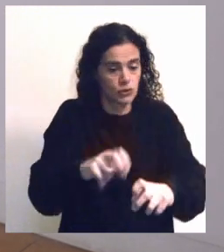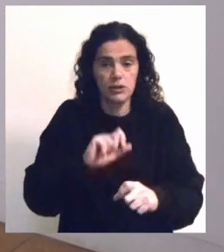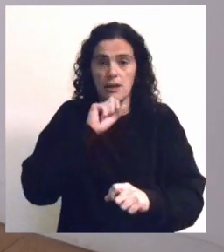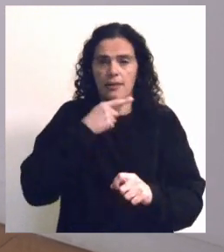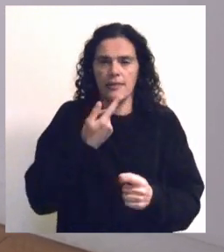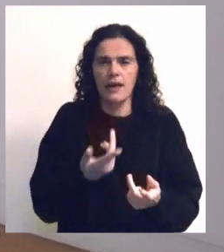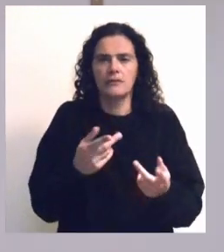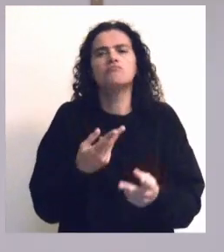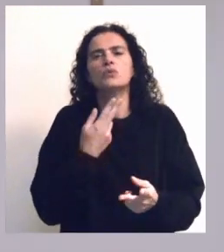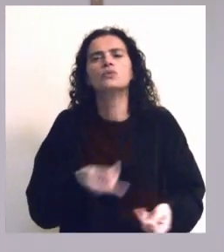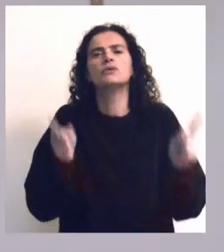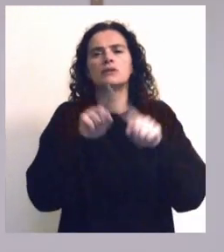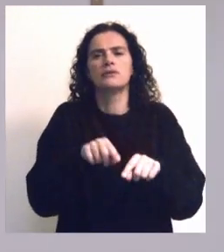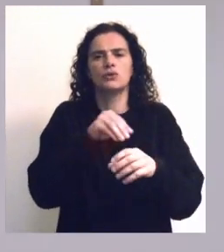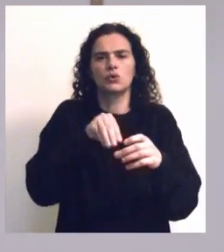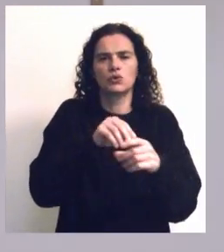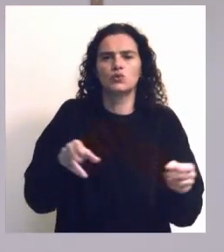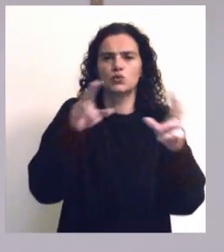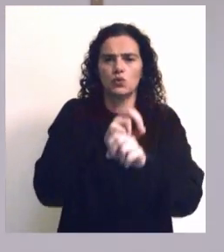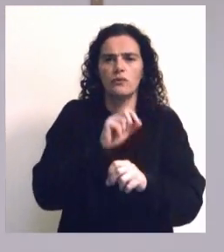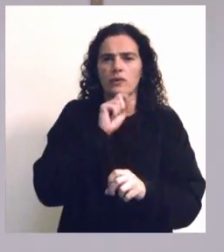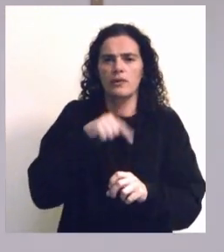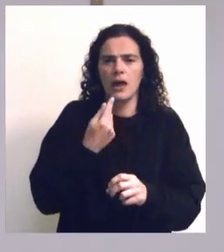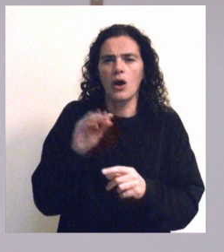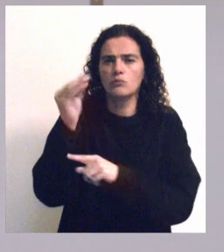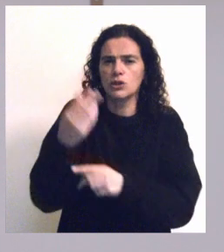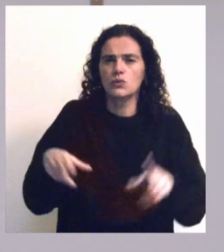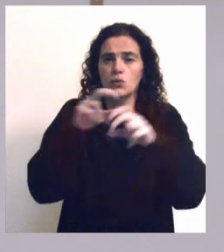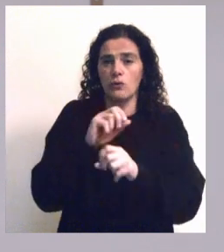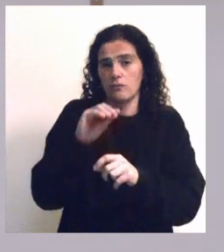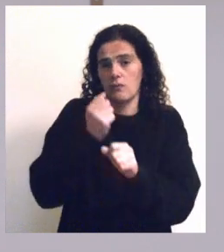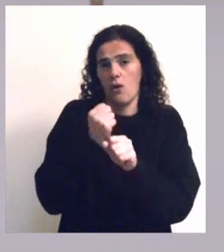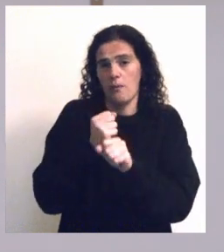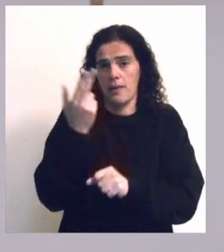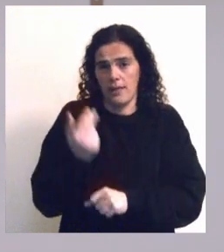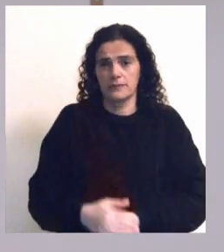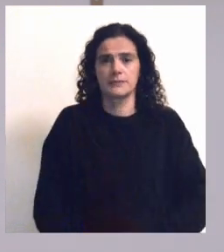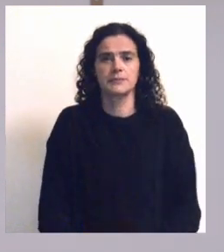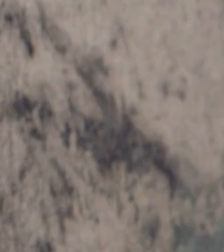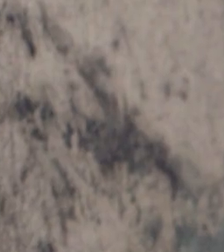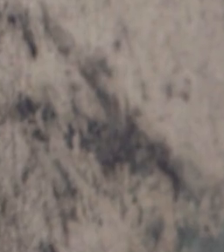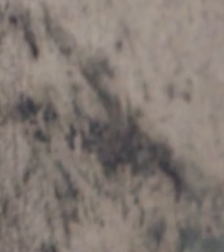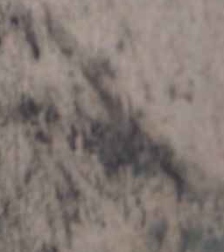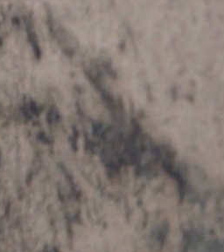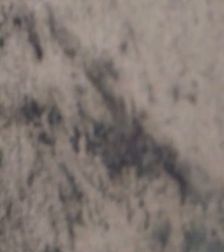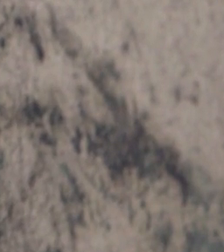recolhidos dessa pesquisa, recontextualizados, dar origem a um novo objeto, a uma obra de arte.